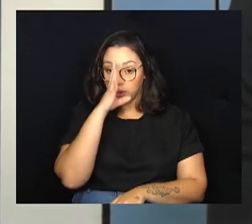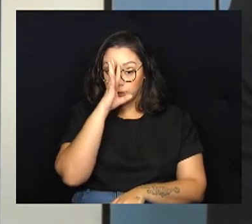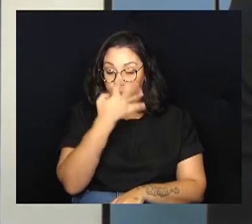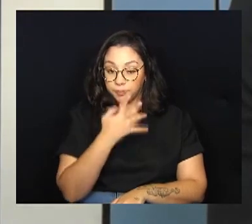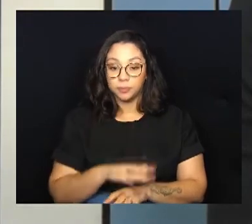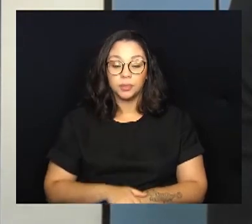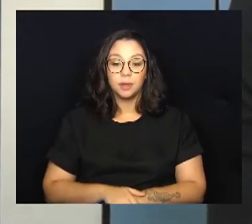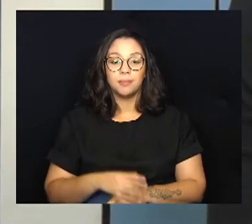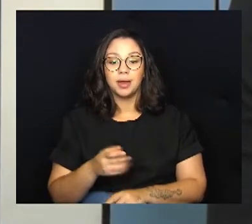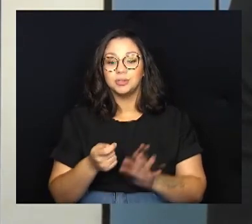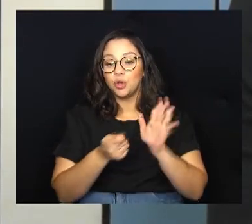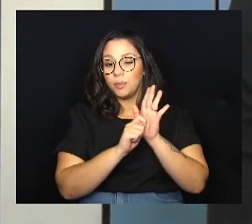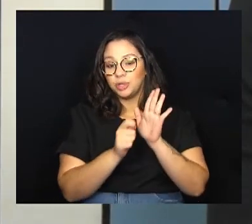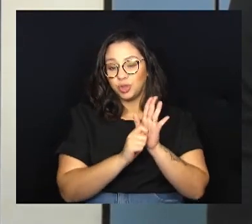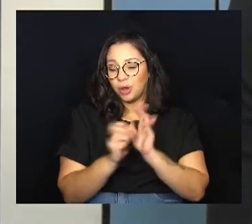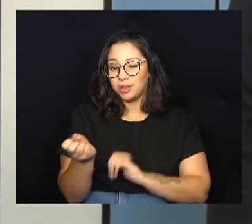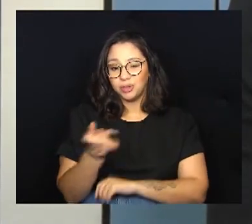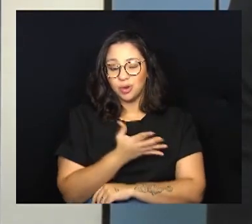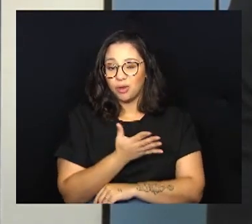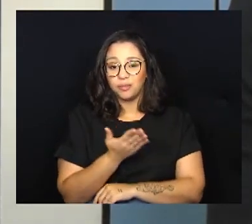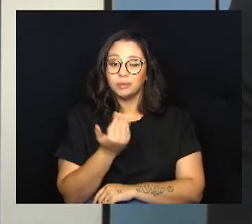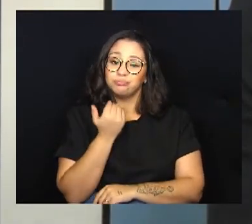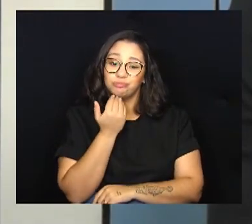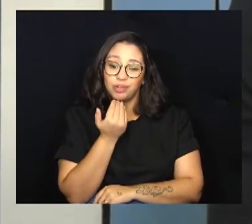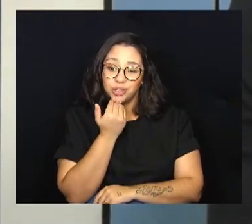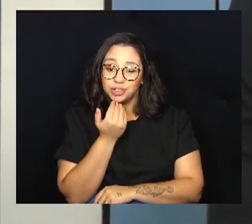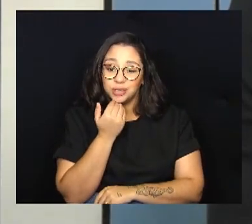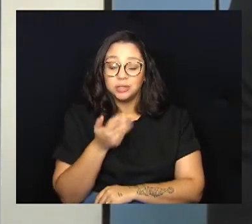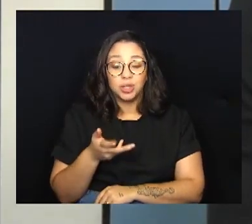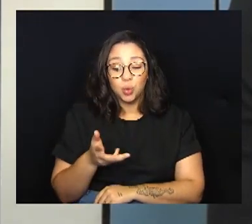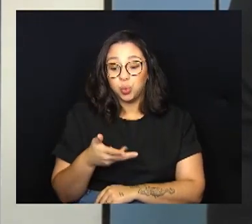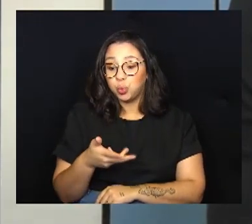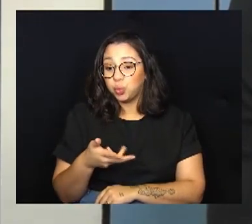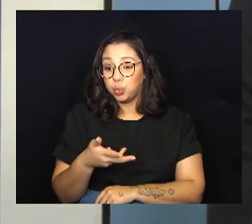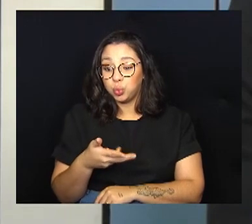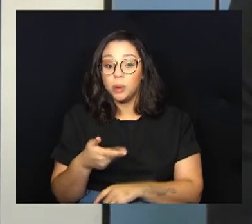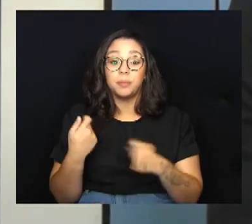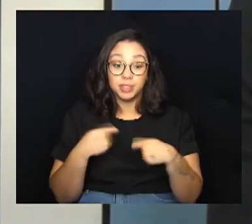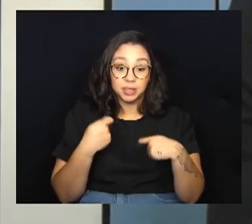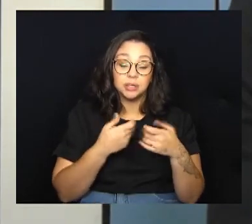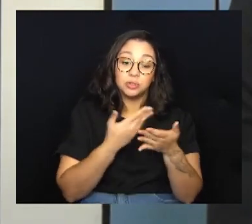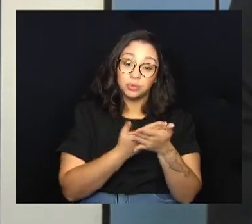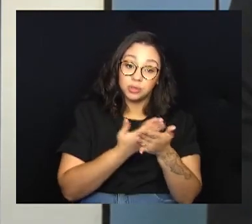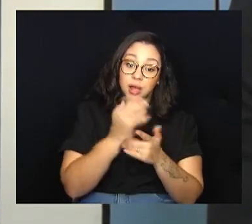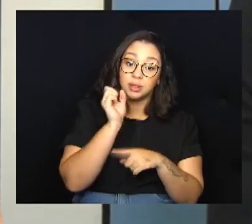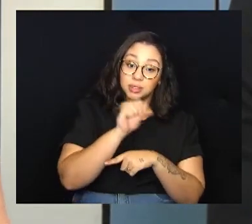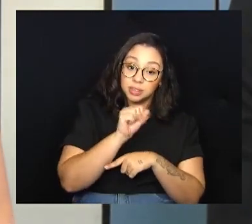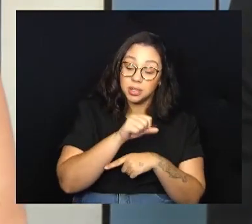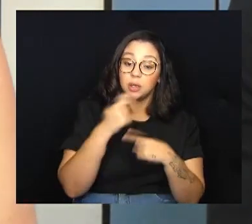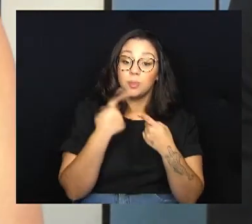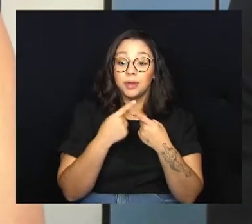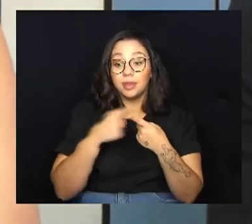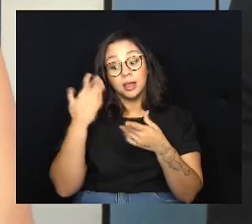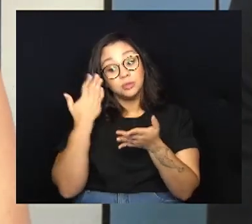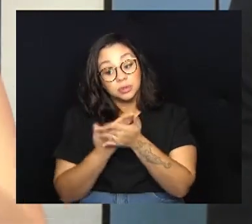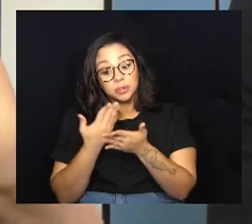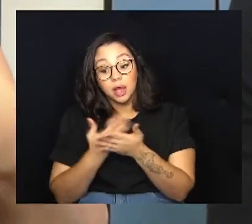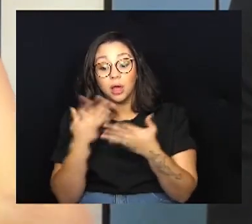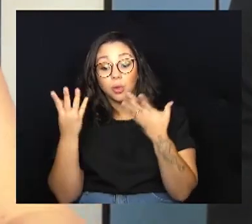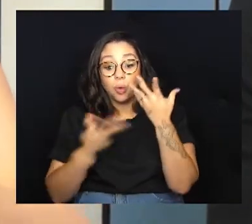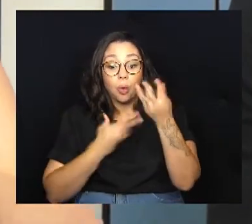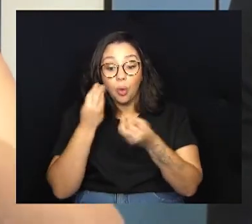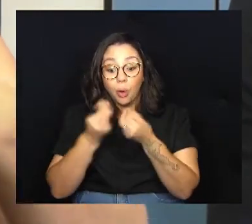de tudo isso. Então, para ele colocar a droga, né, não há especialista que aguente, pode estudar o que você quiser. Ele vai lá e